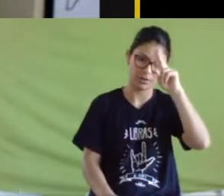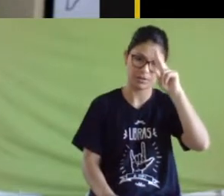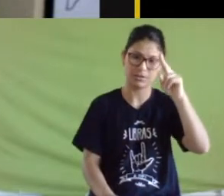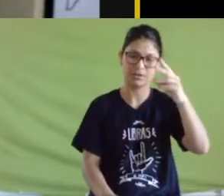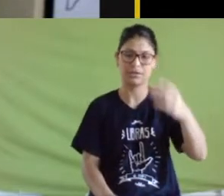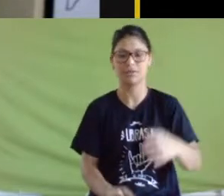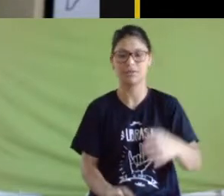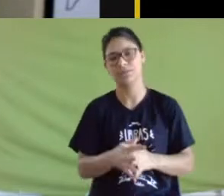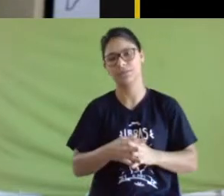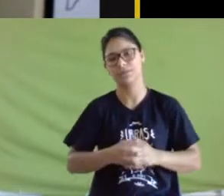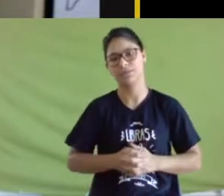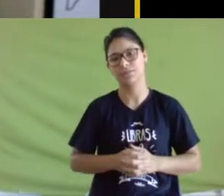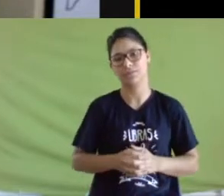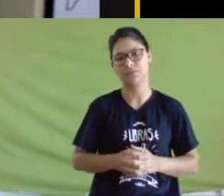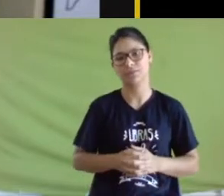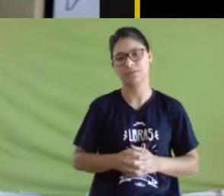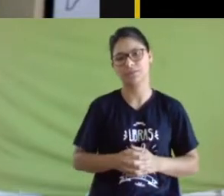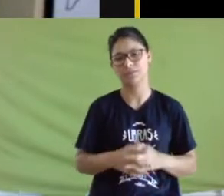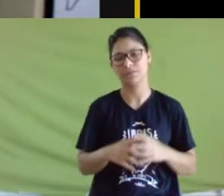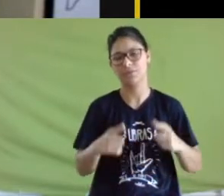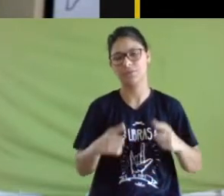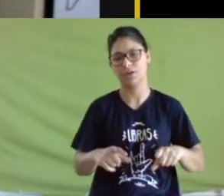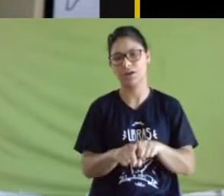recordação, ele é o lugar também do